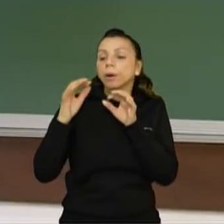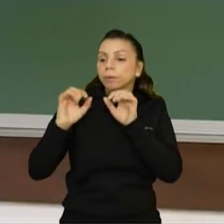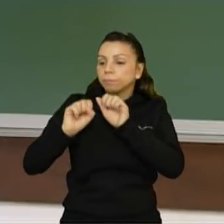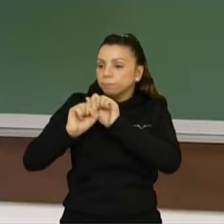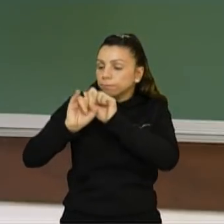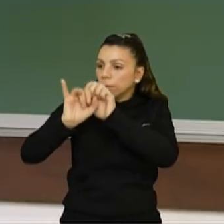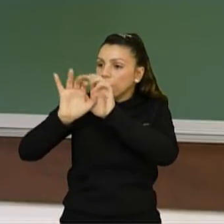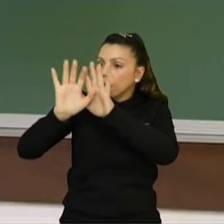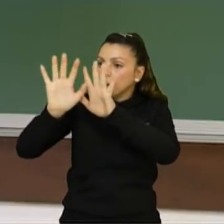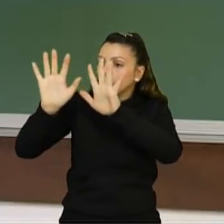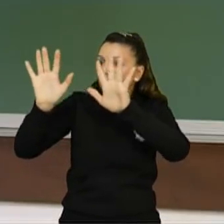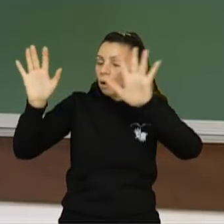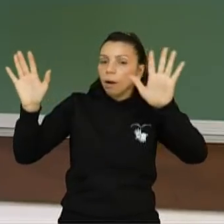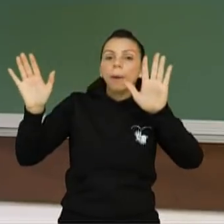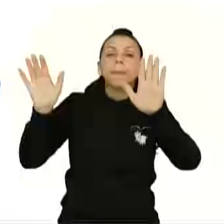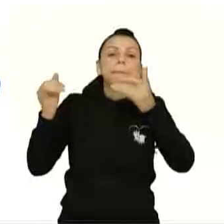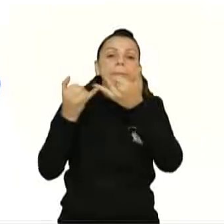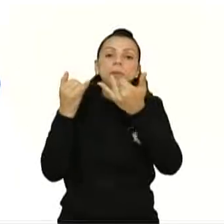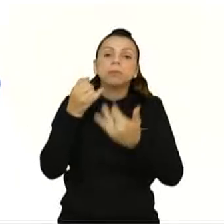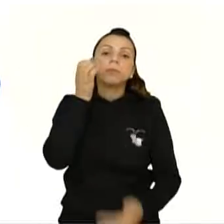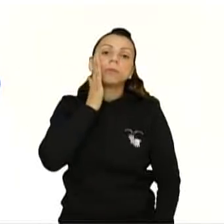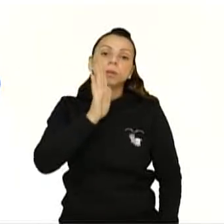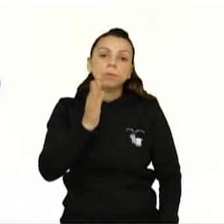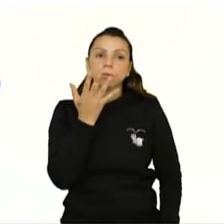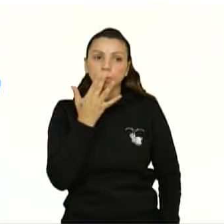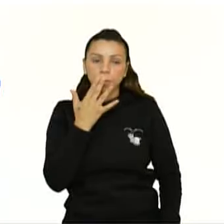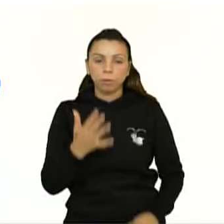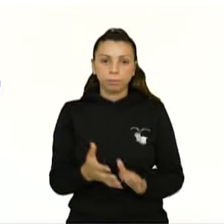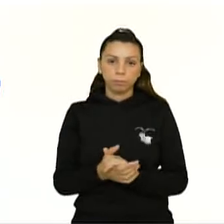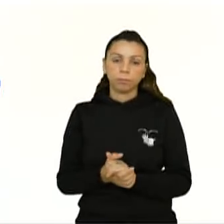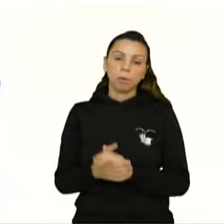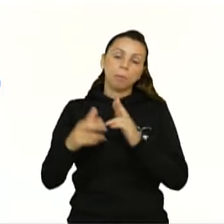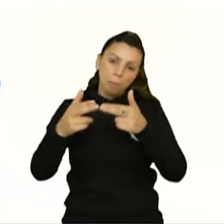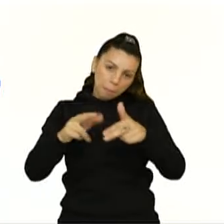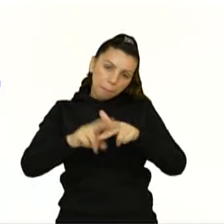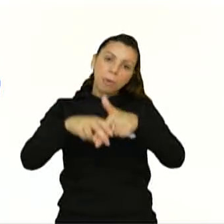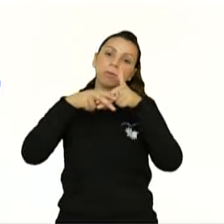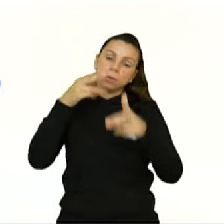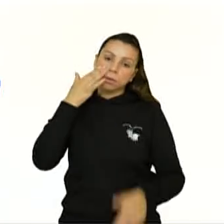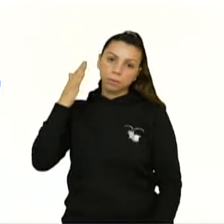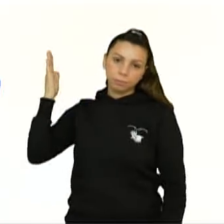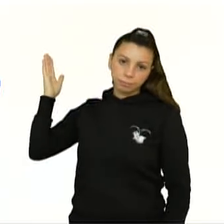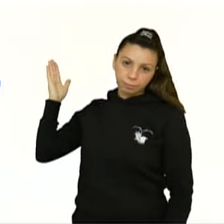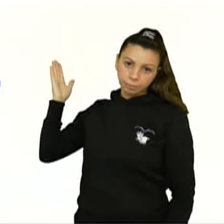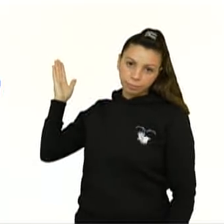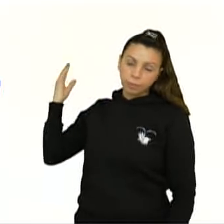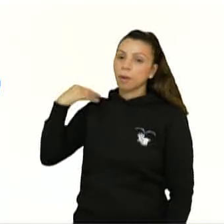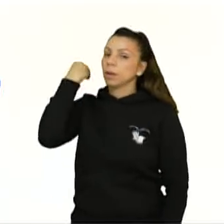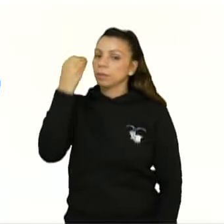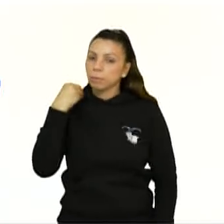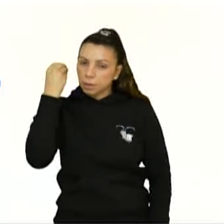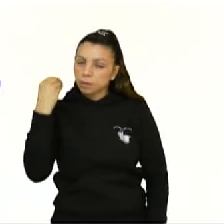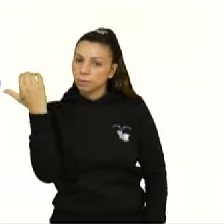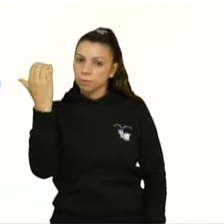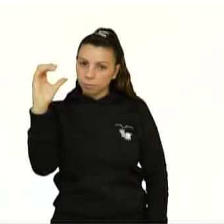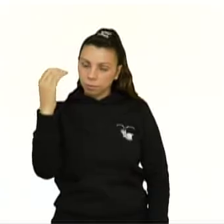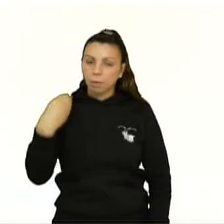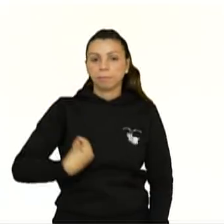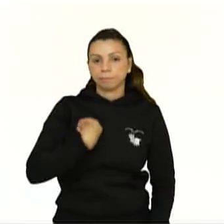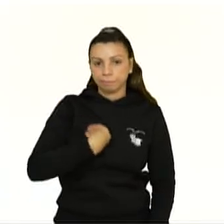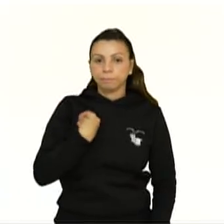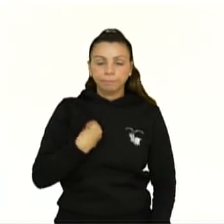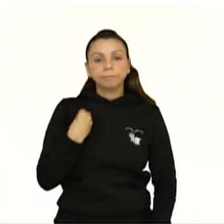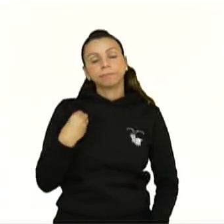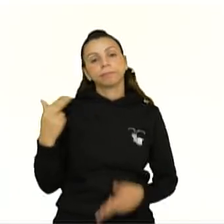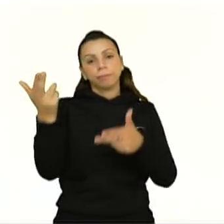exatamente utilizar esse recurso no fundo da pintura para produzir essa perspectiva aérea. Olha só, experimentação científica sendo presente numa